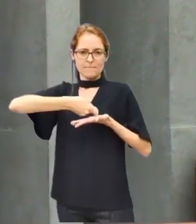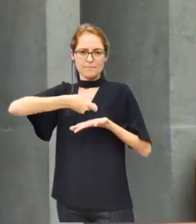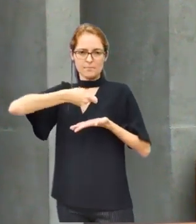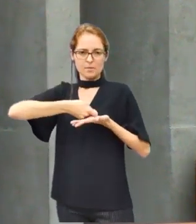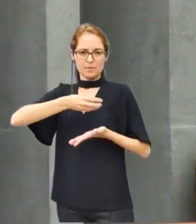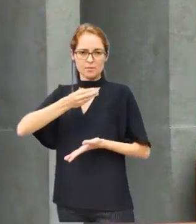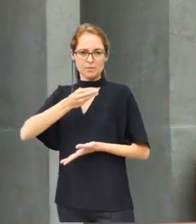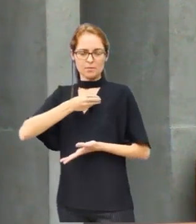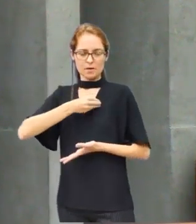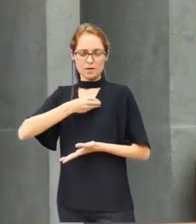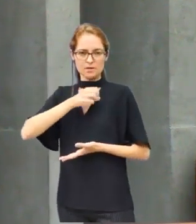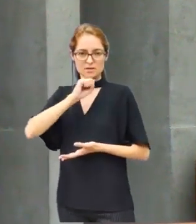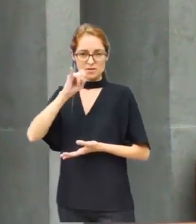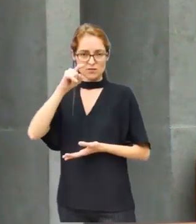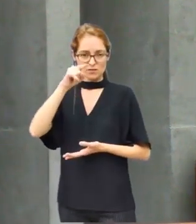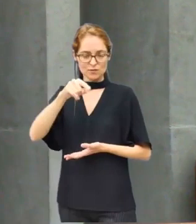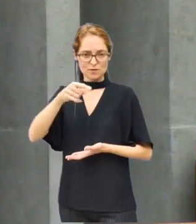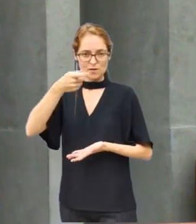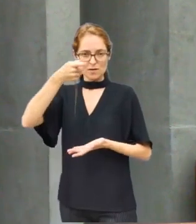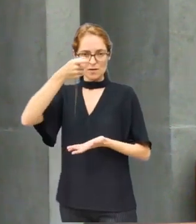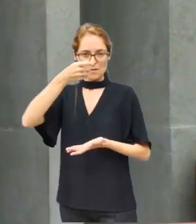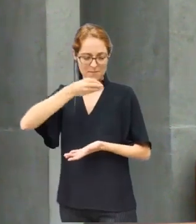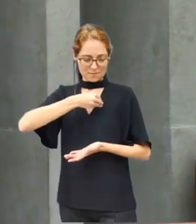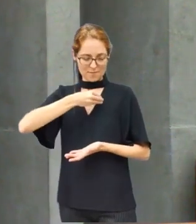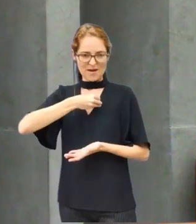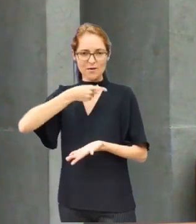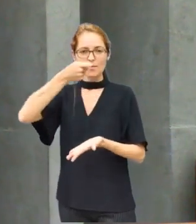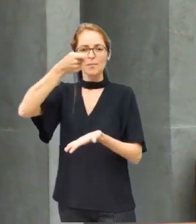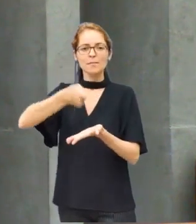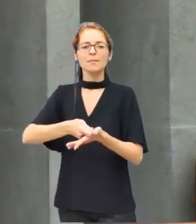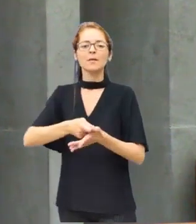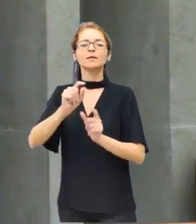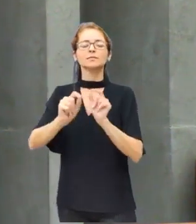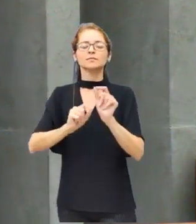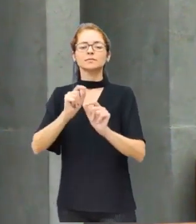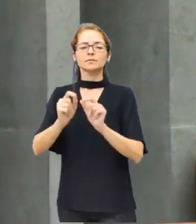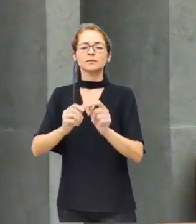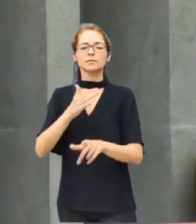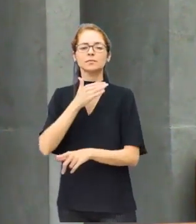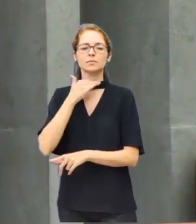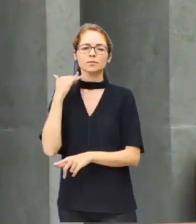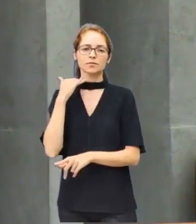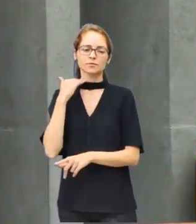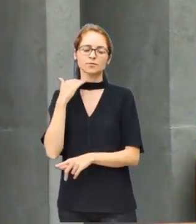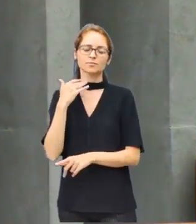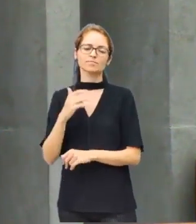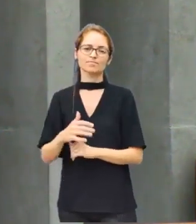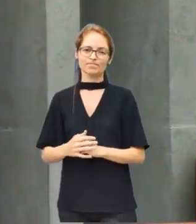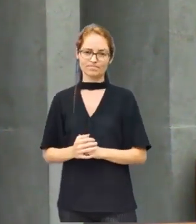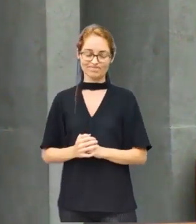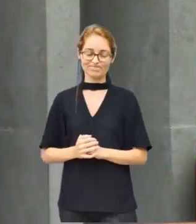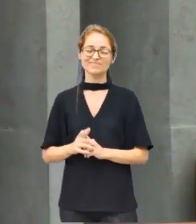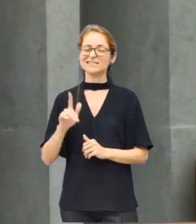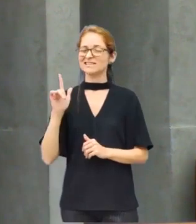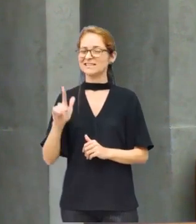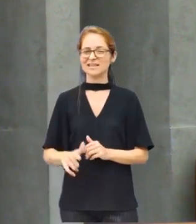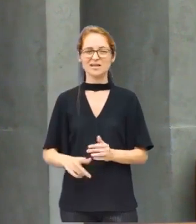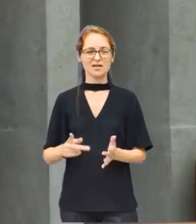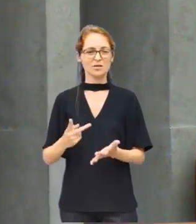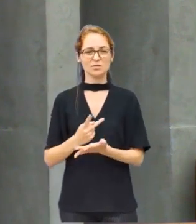morte. Essa é a pior consequência que o pecado trouxe para toda a